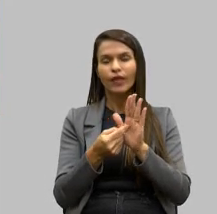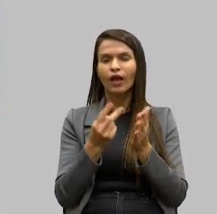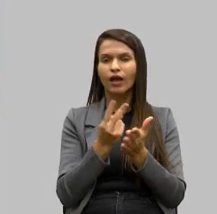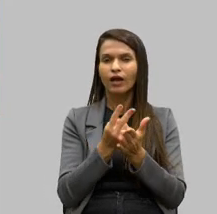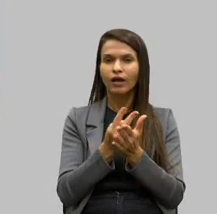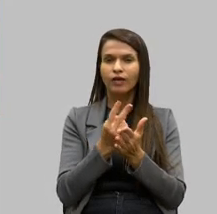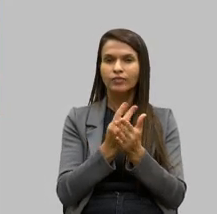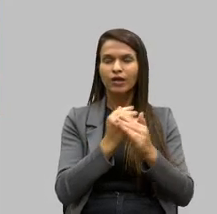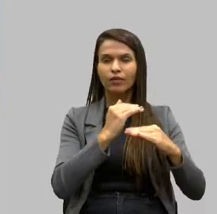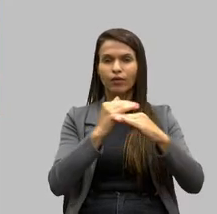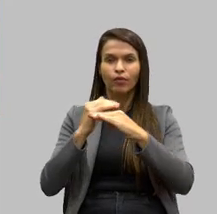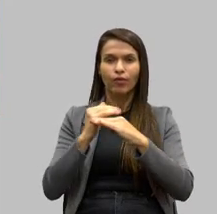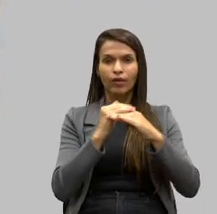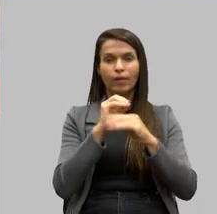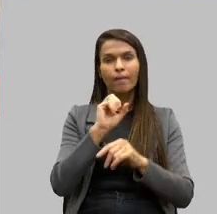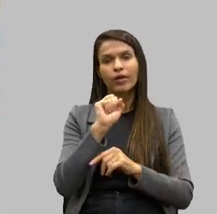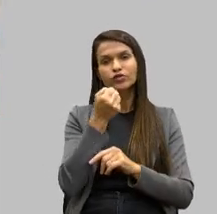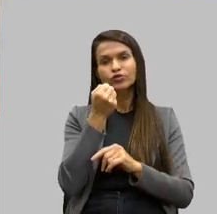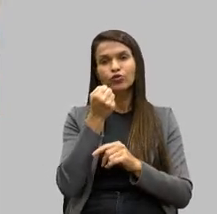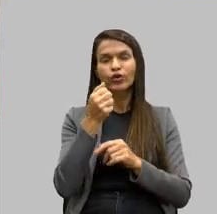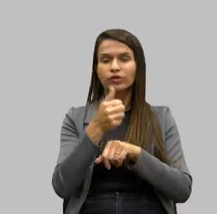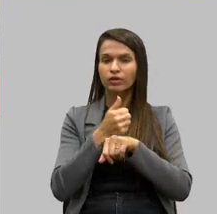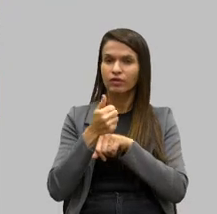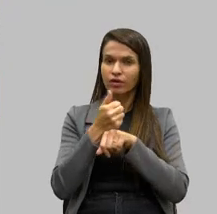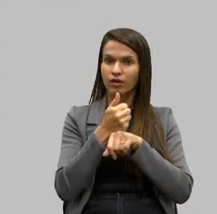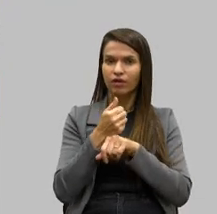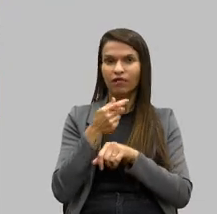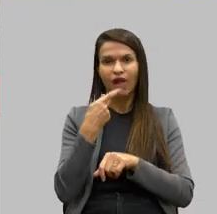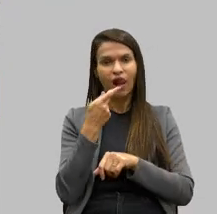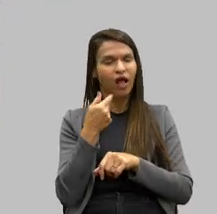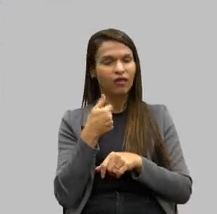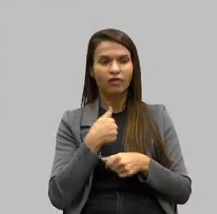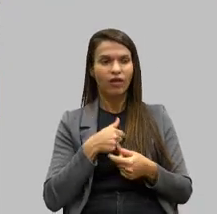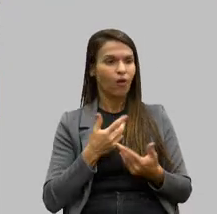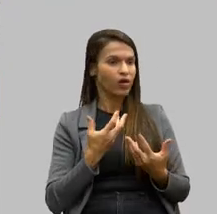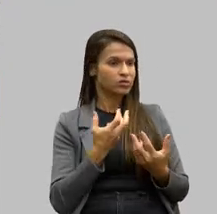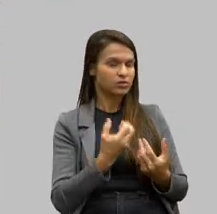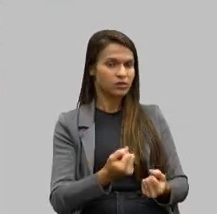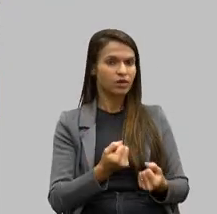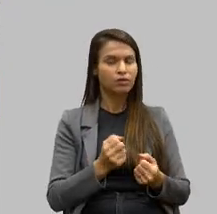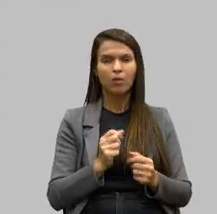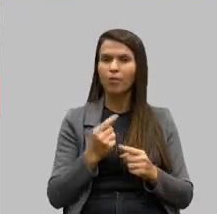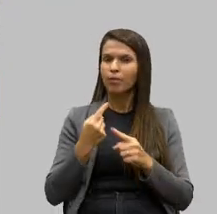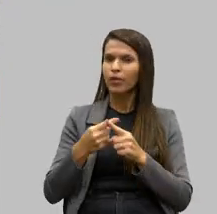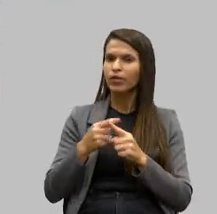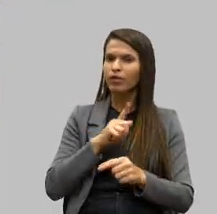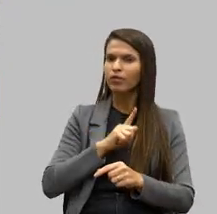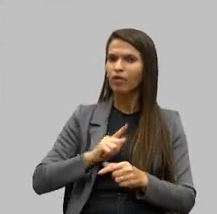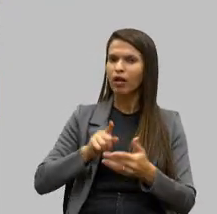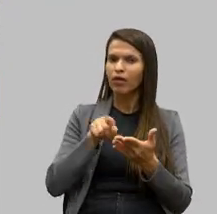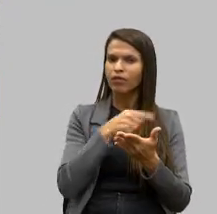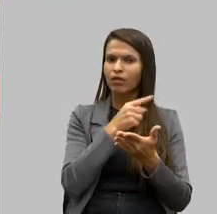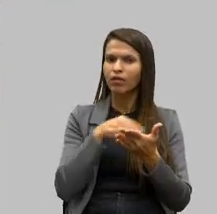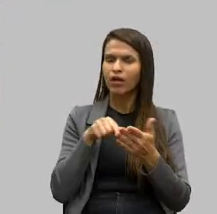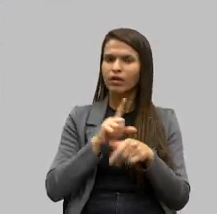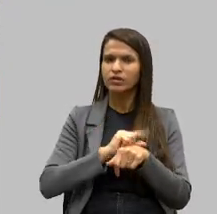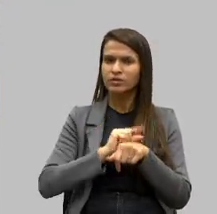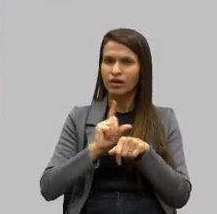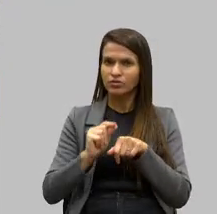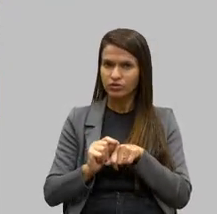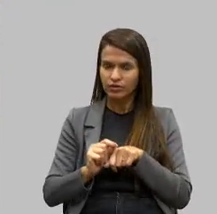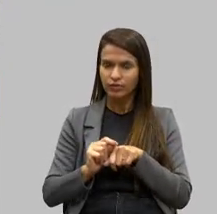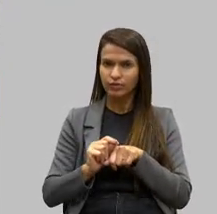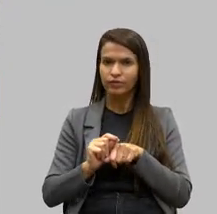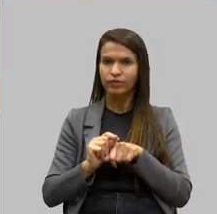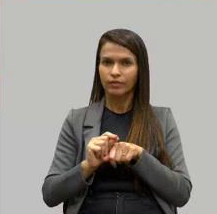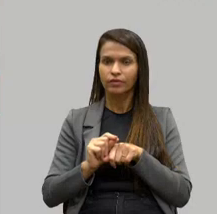carreiras. Dizer na palavra não faremos, então, por que o governador vetou esse artigo? Que foi